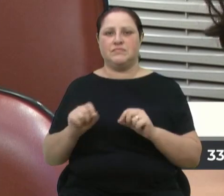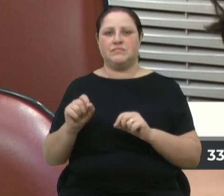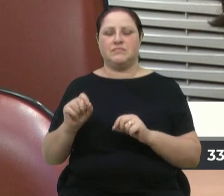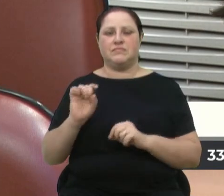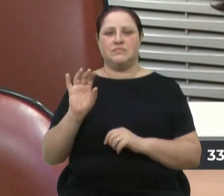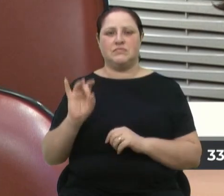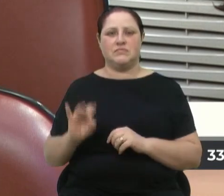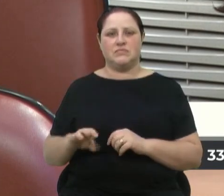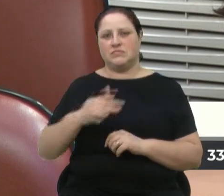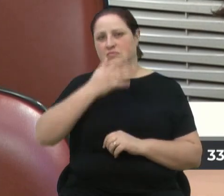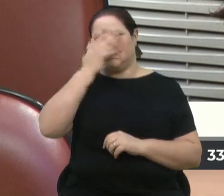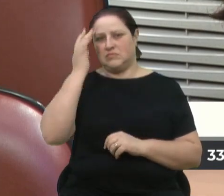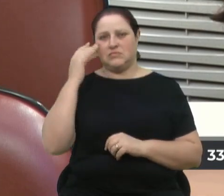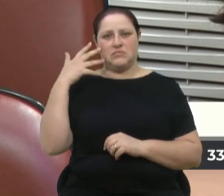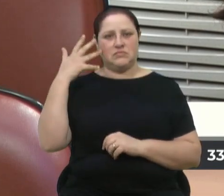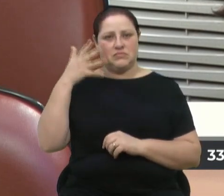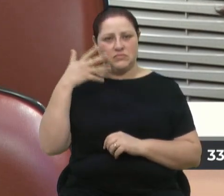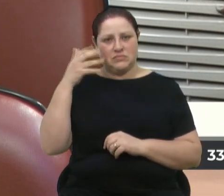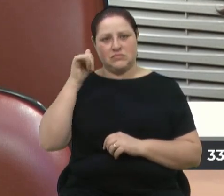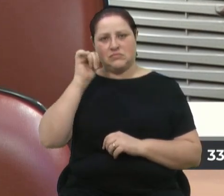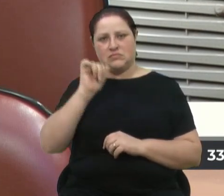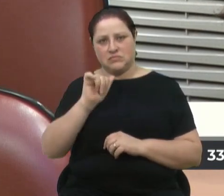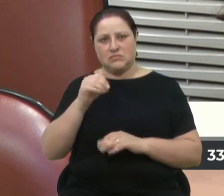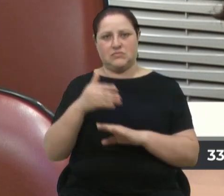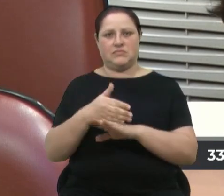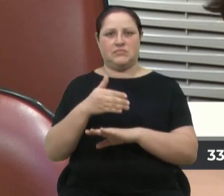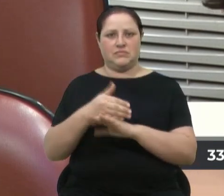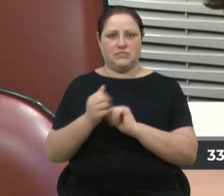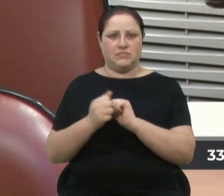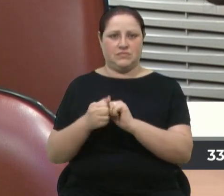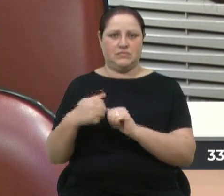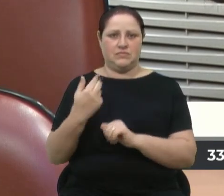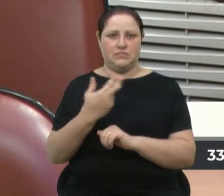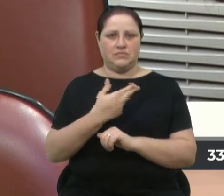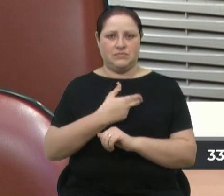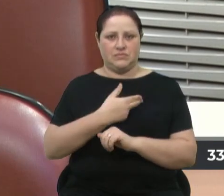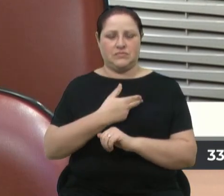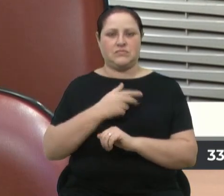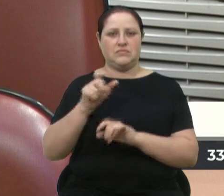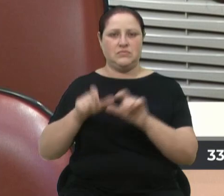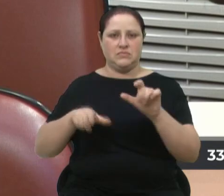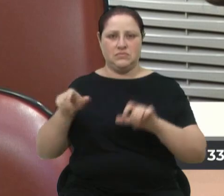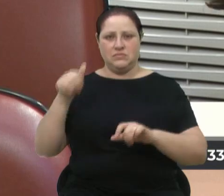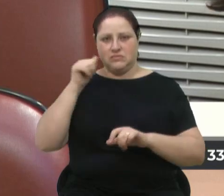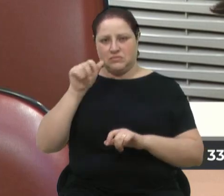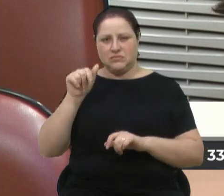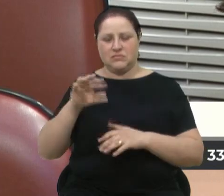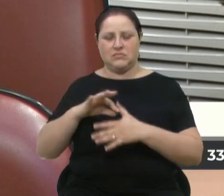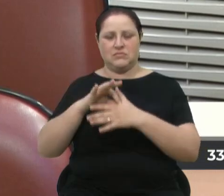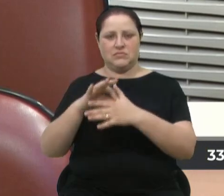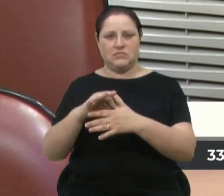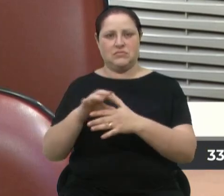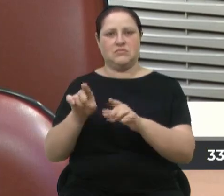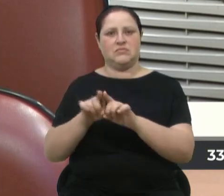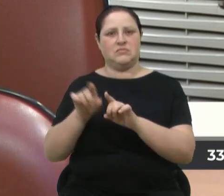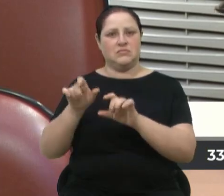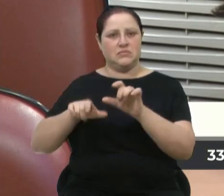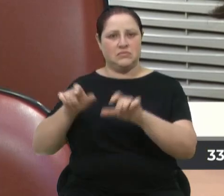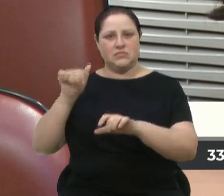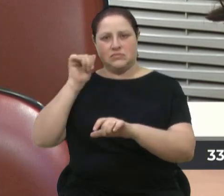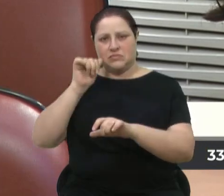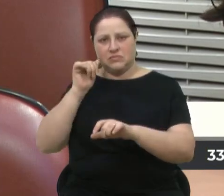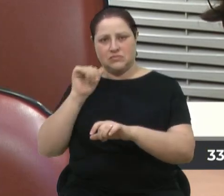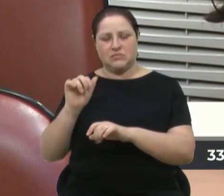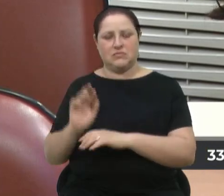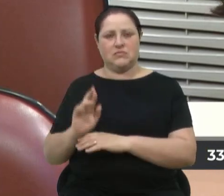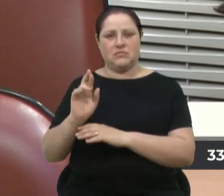dessas palestrantes, por exemplo, essas mulheres que vão participar conosco, que são líderes e mulheres que representam